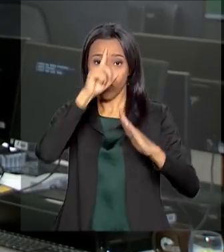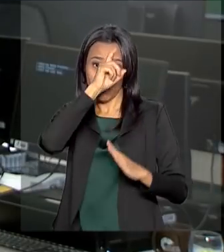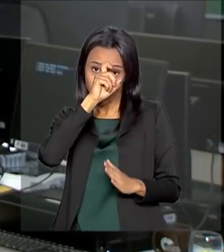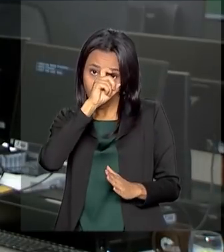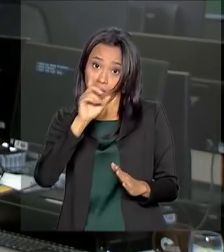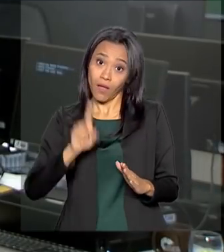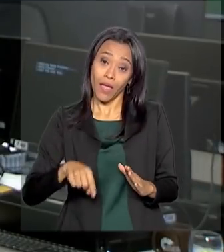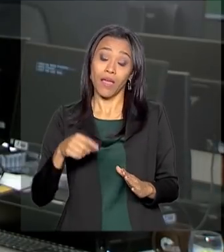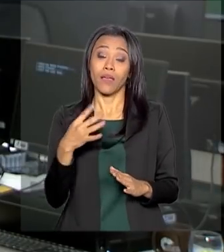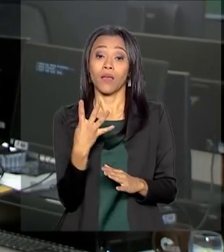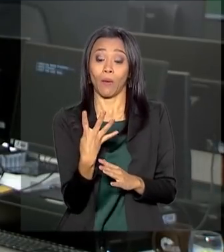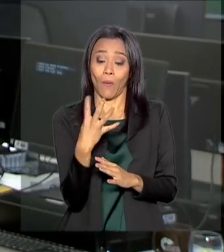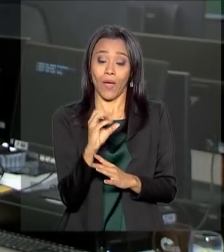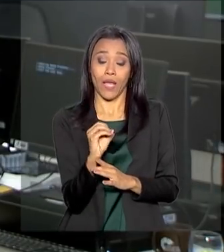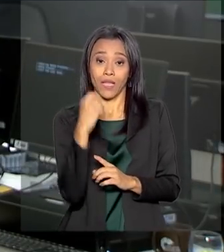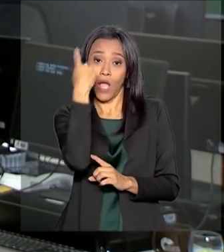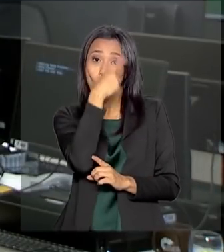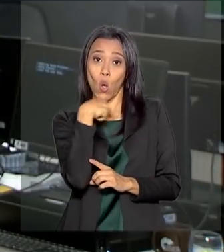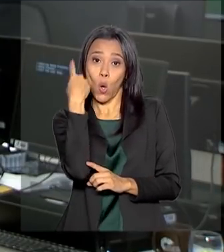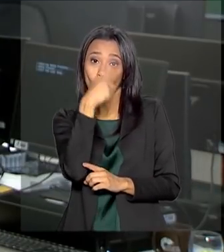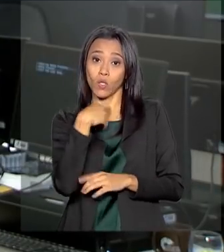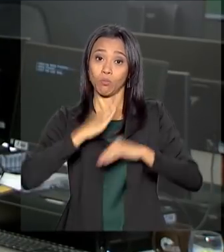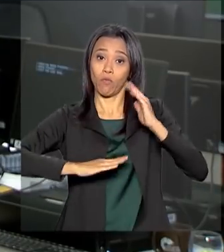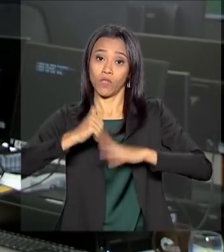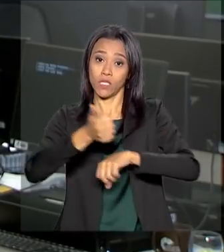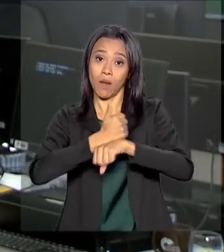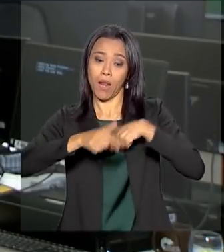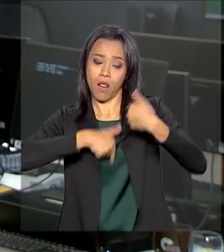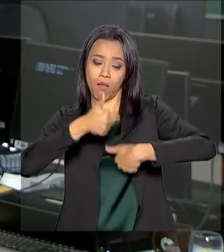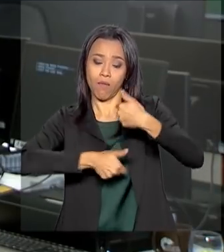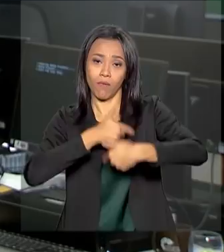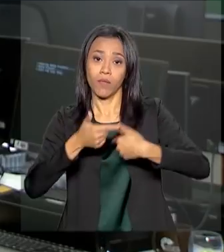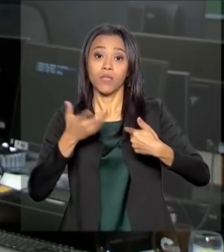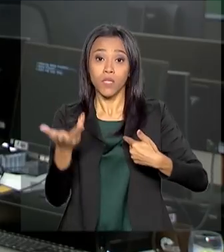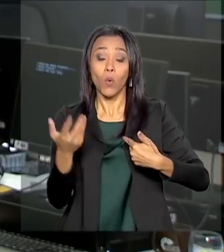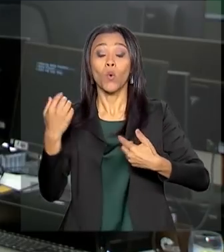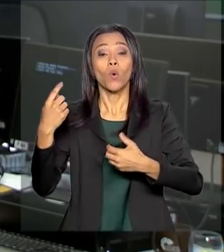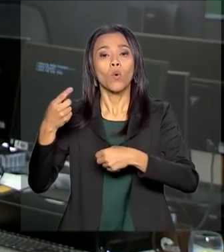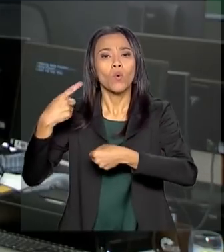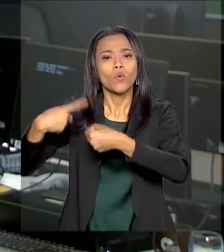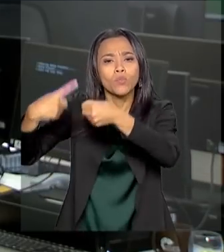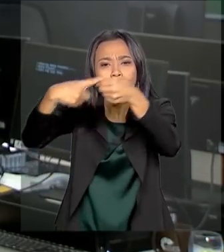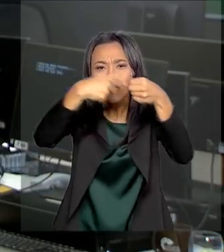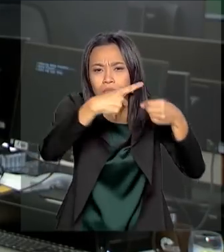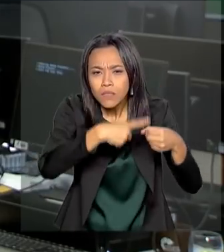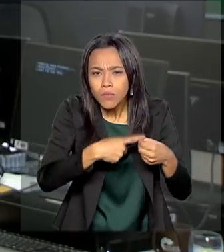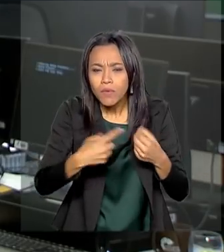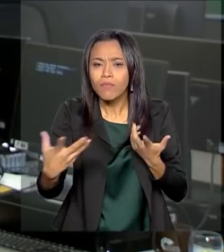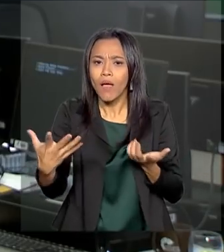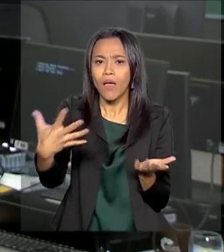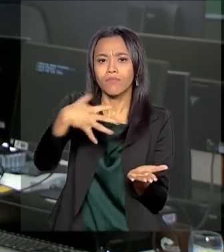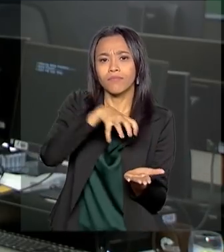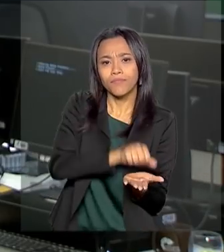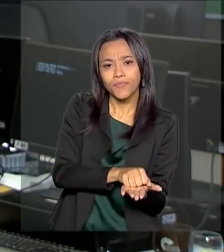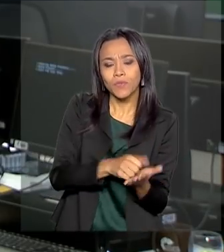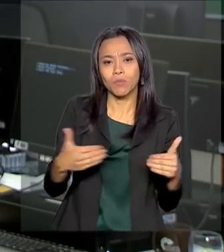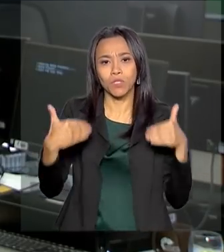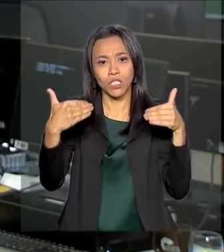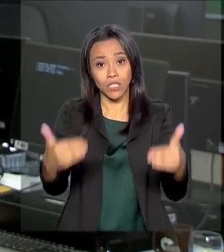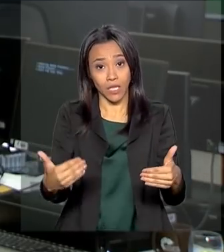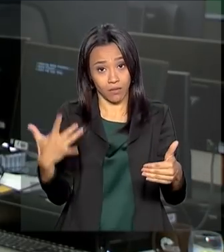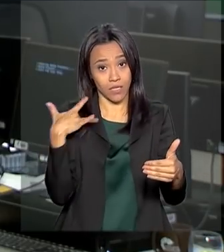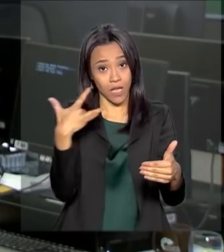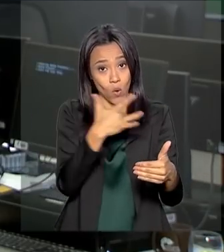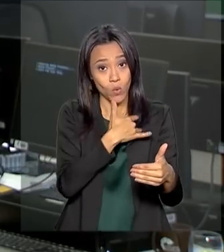40 horas semanais ea partir do momento em que o município é habilitado pelo ministério da saúde a carga horária ampliada